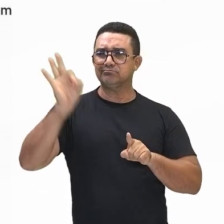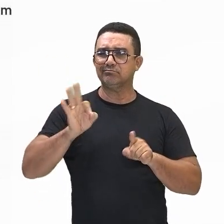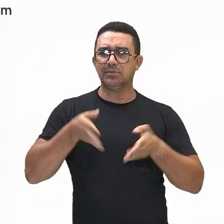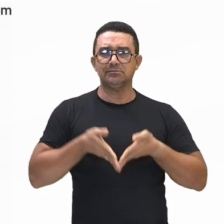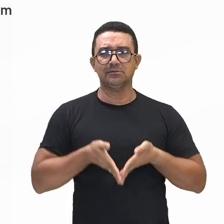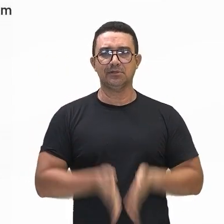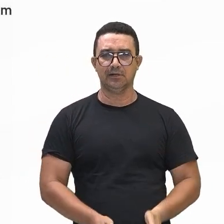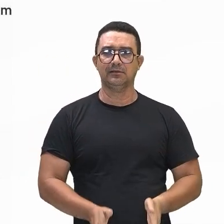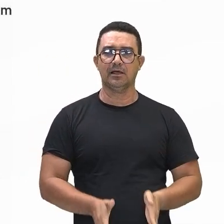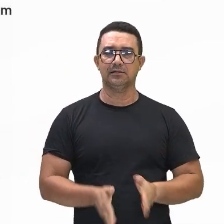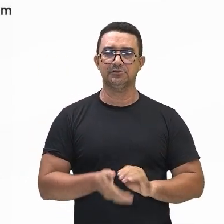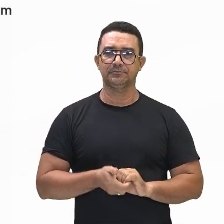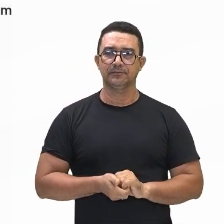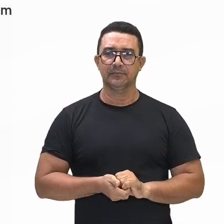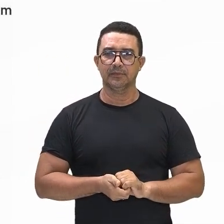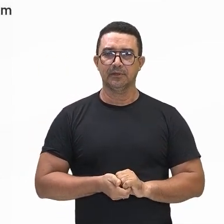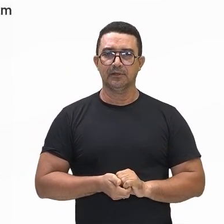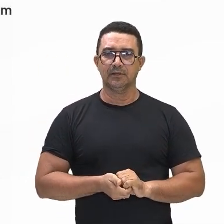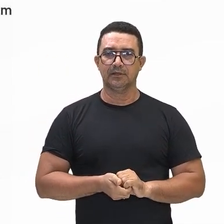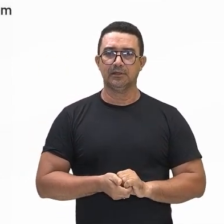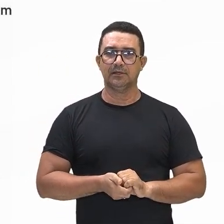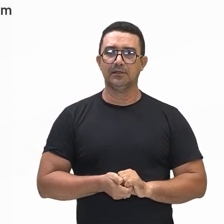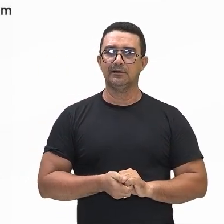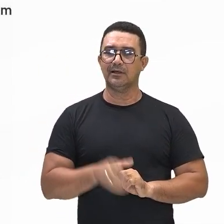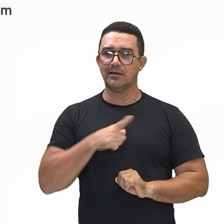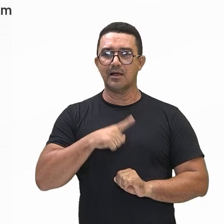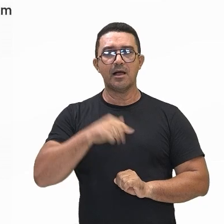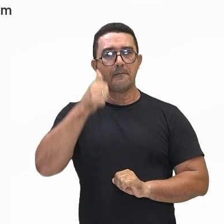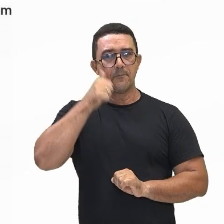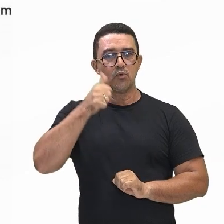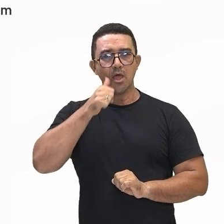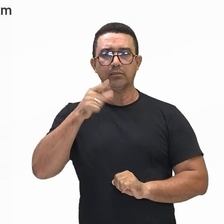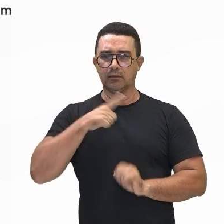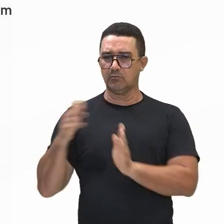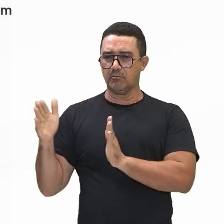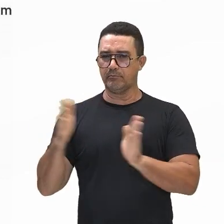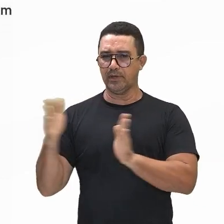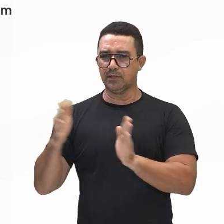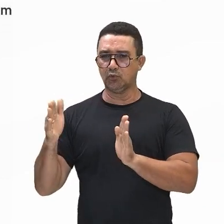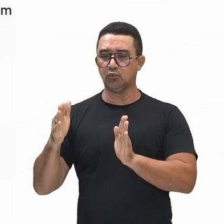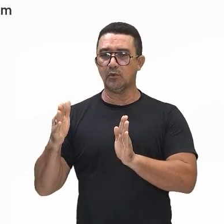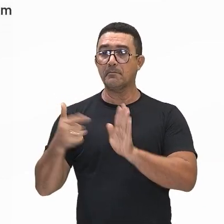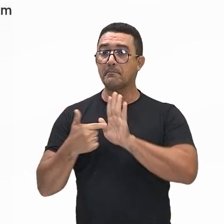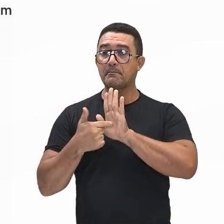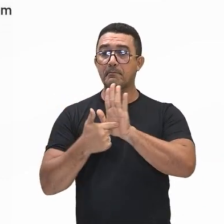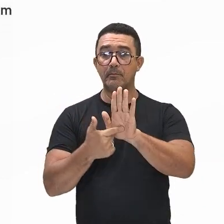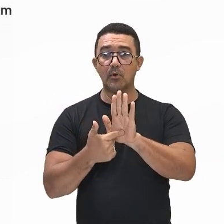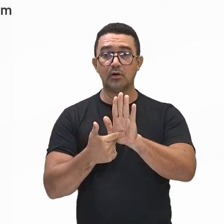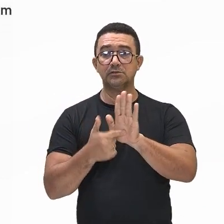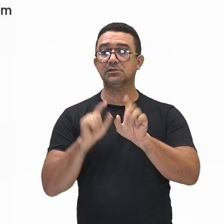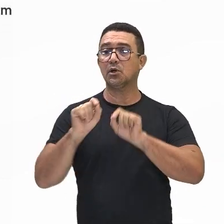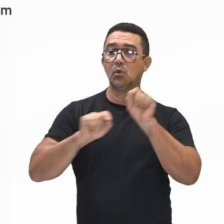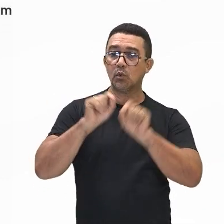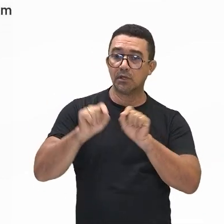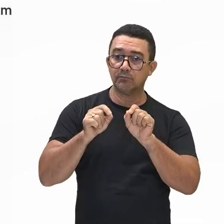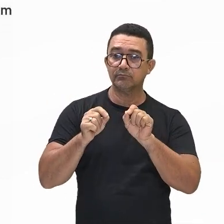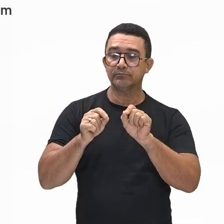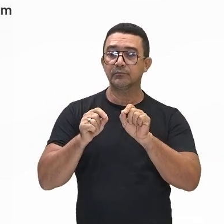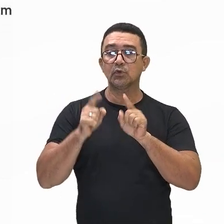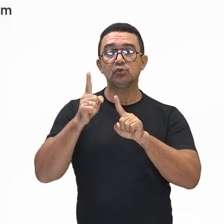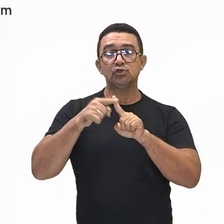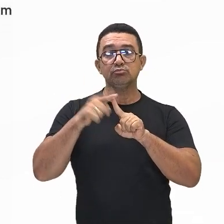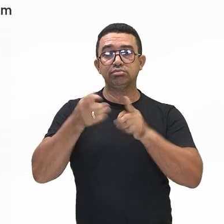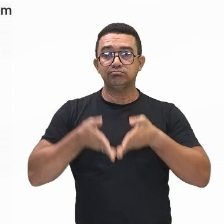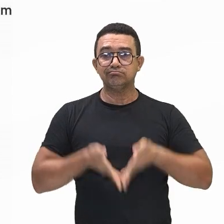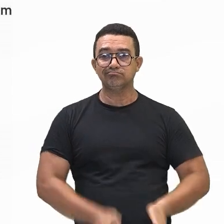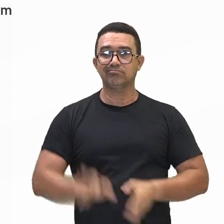de natalidade, né, que acaba tendo aí a mulher durante um período, vai dizer a respeito, né, a essa natalidade. E essa